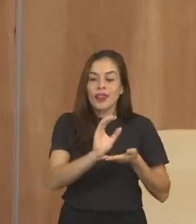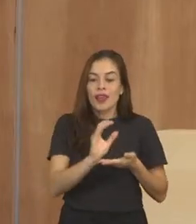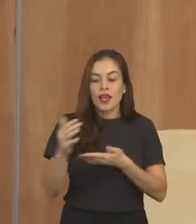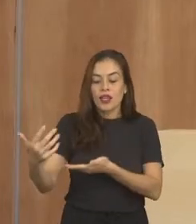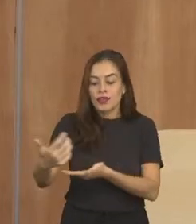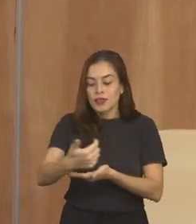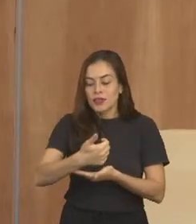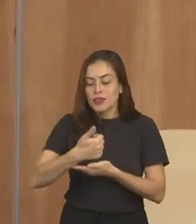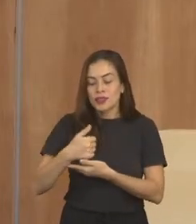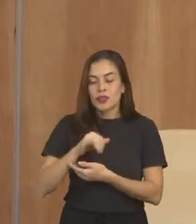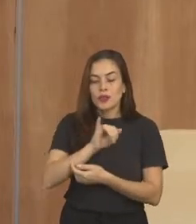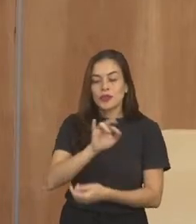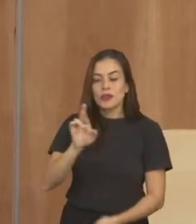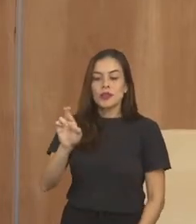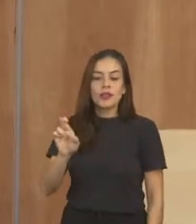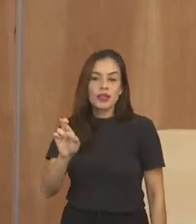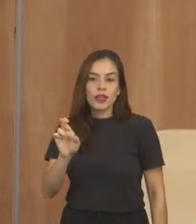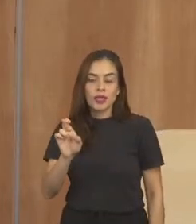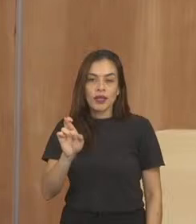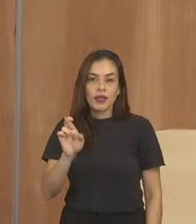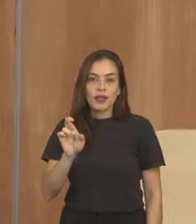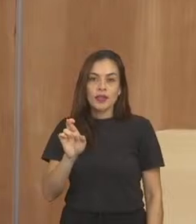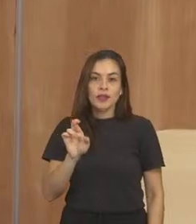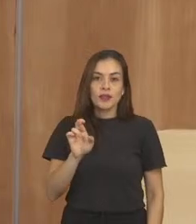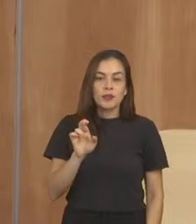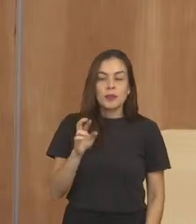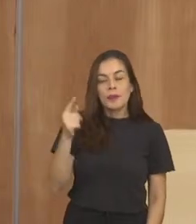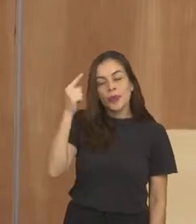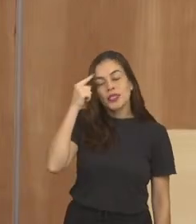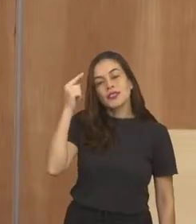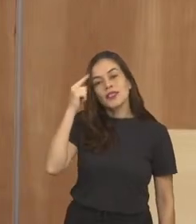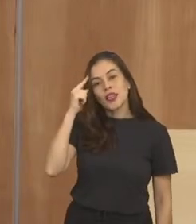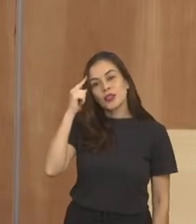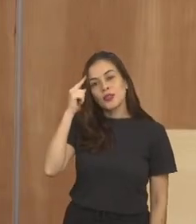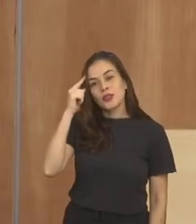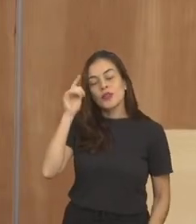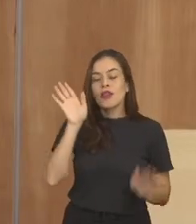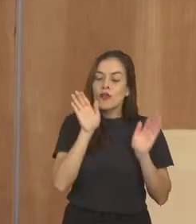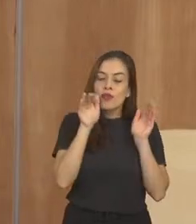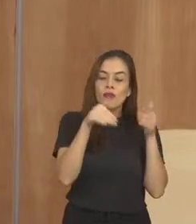do imposto de renda para essas finalidades.